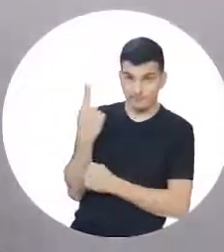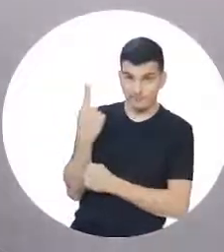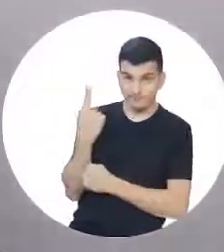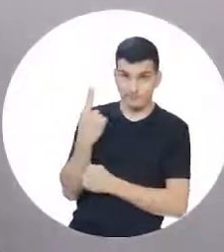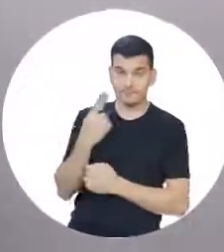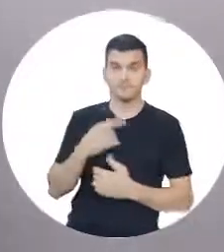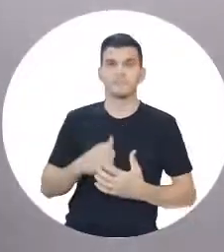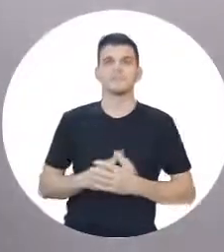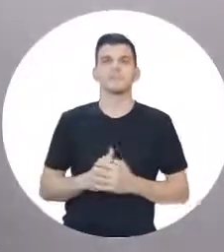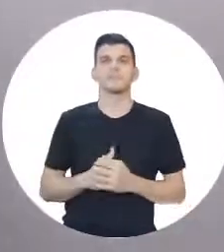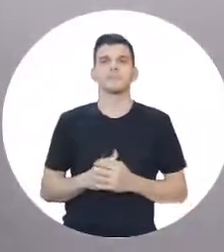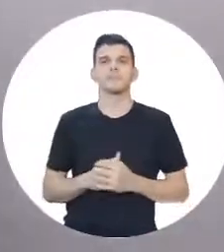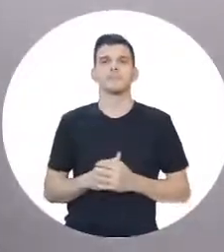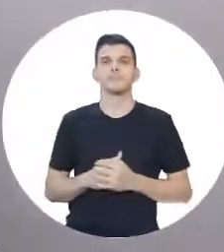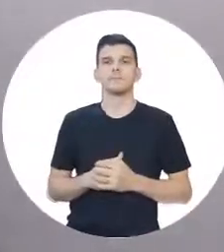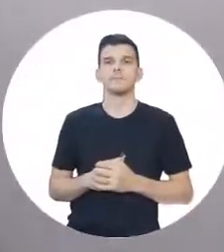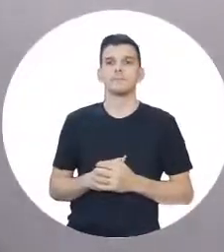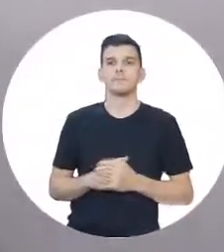hidrácidos.